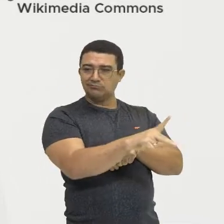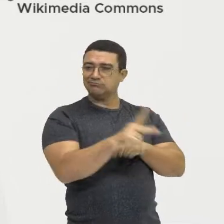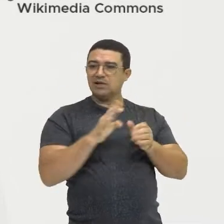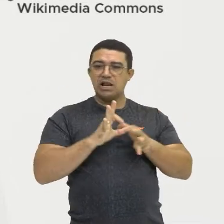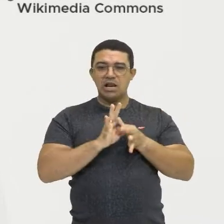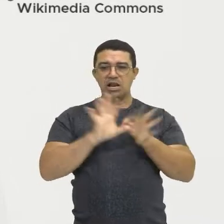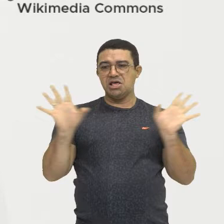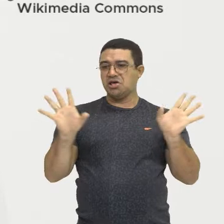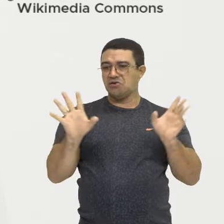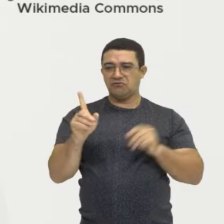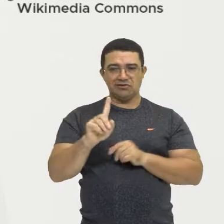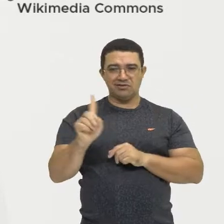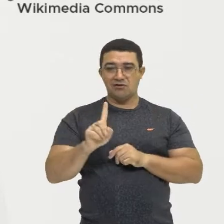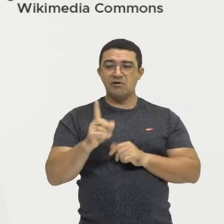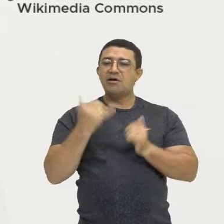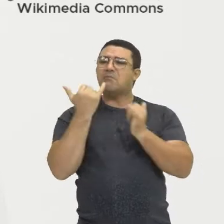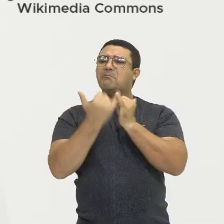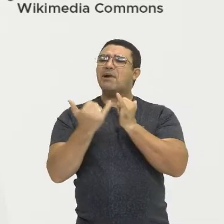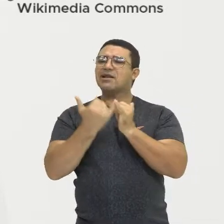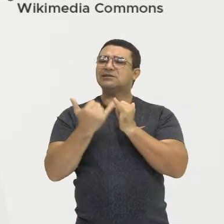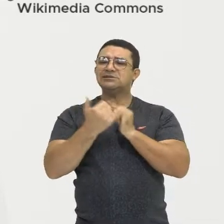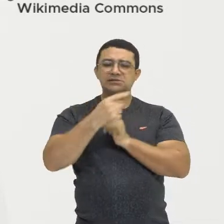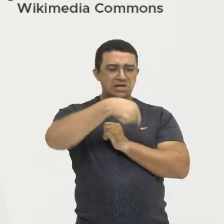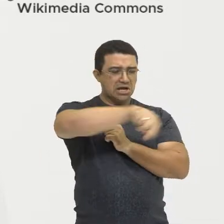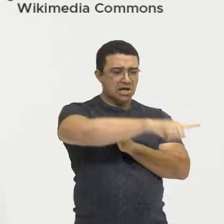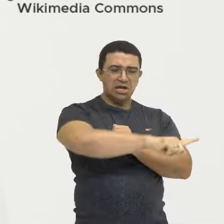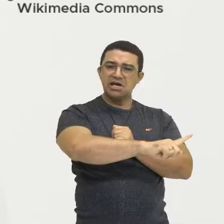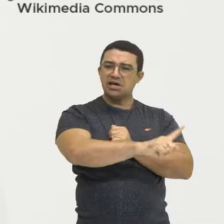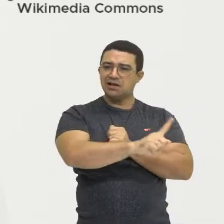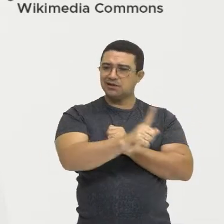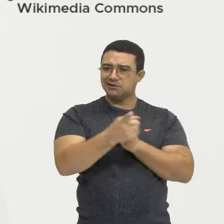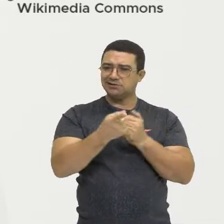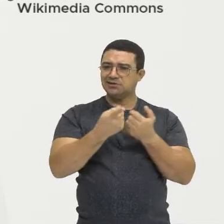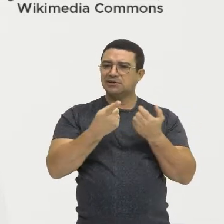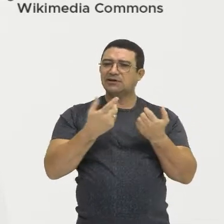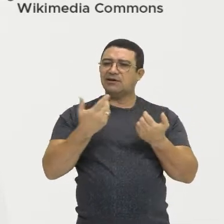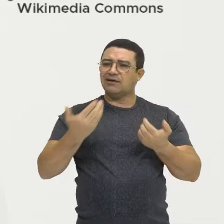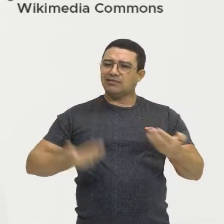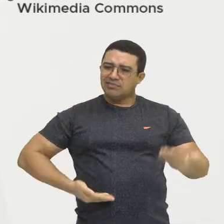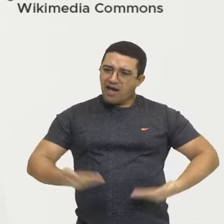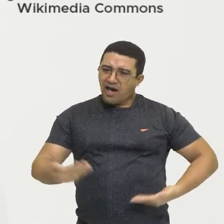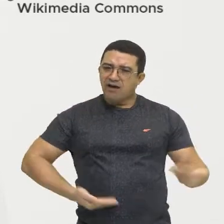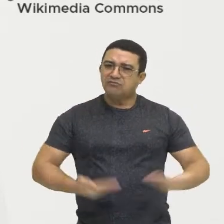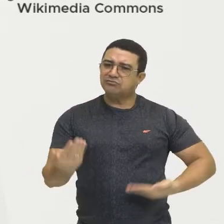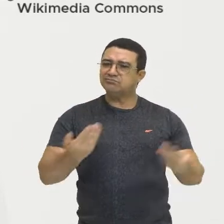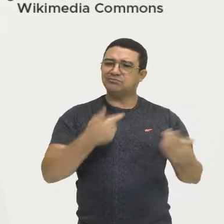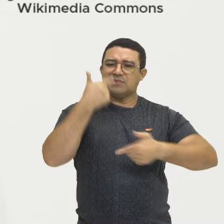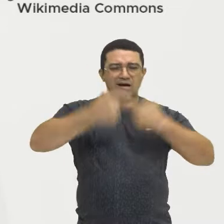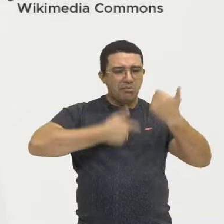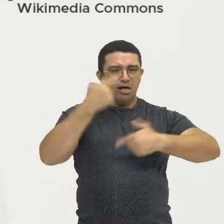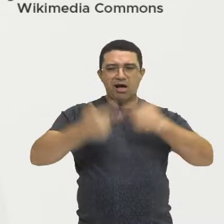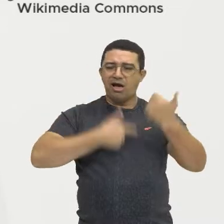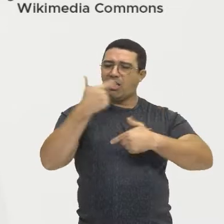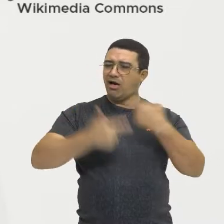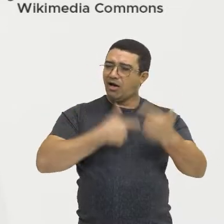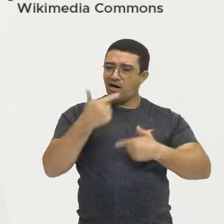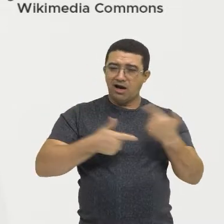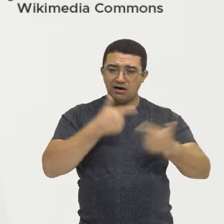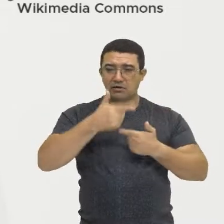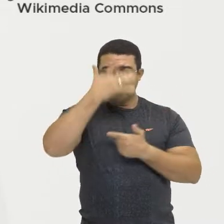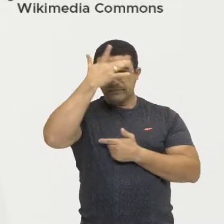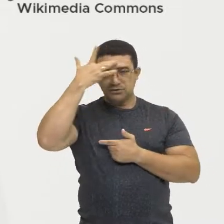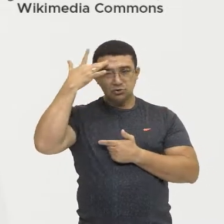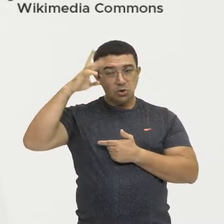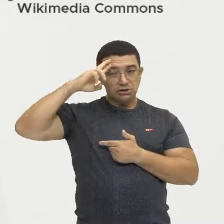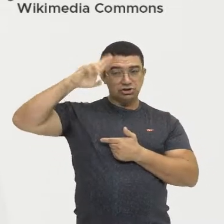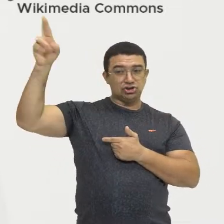eram donos de si mesmos, você aprendeu isso em história, eles eram servos, né? Os camponeses se tornaram servos, eles serviam um senhor